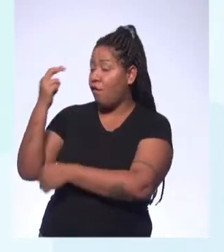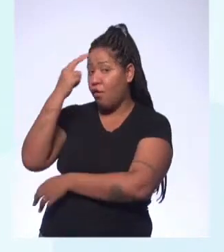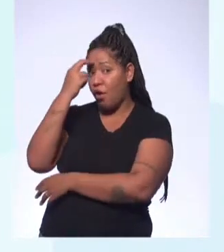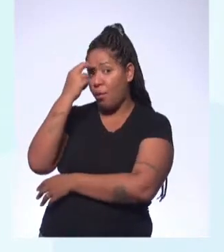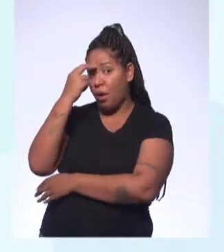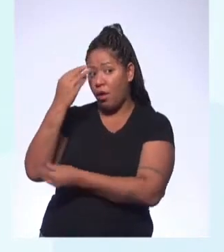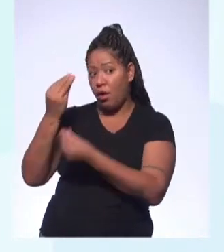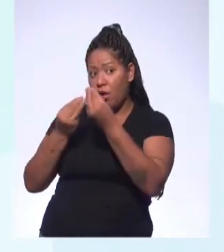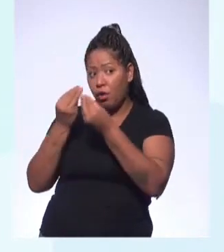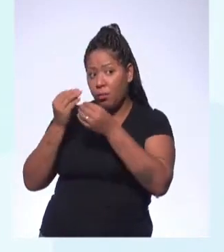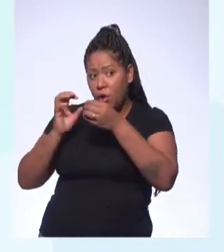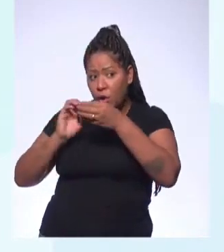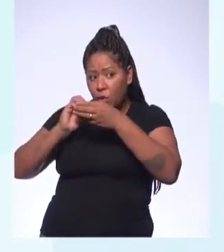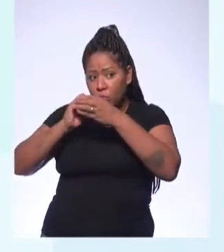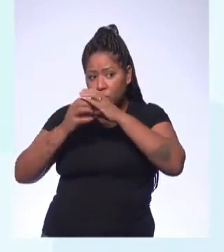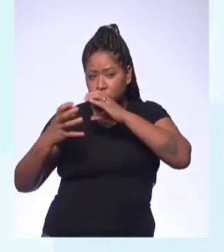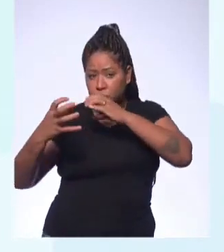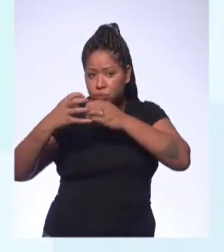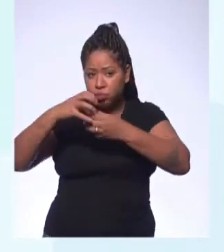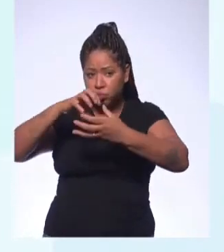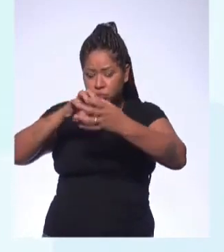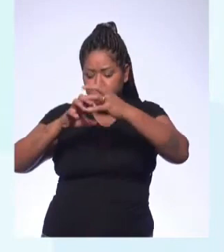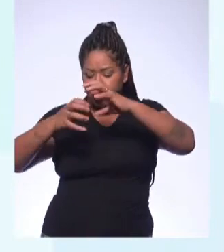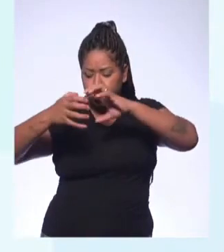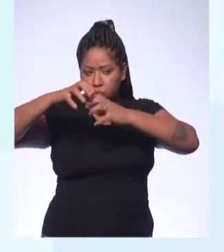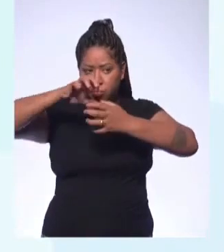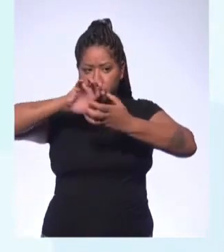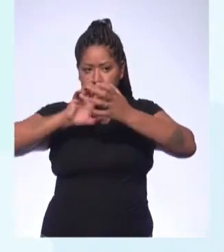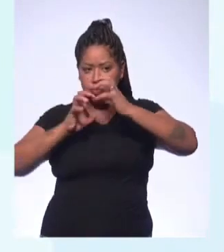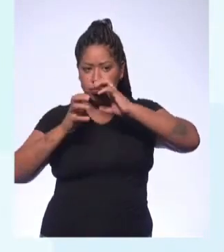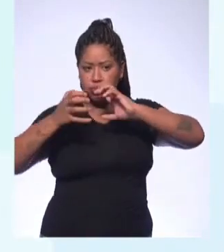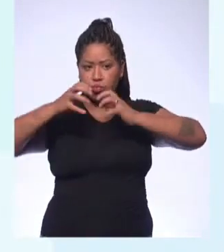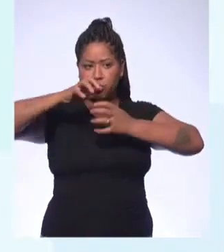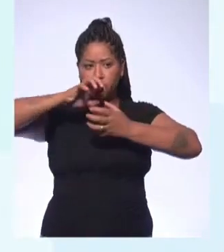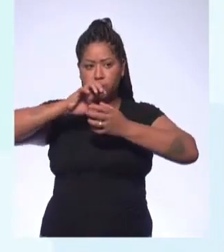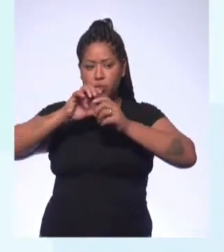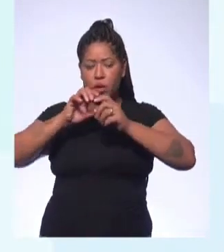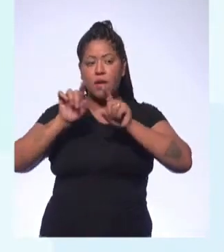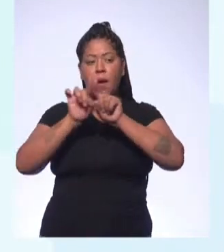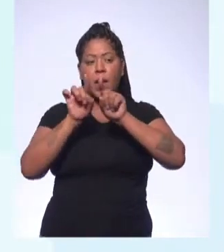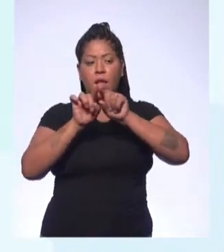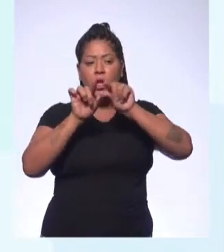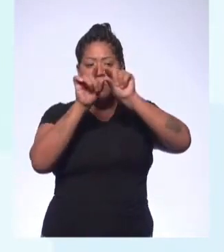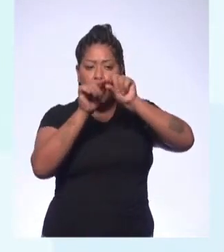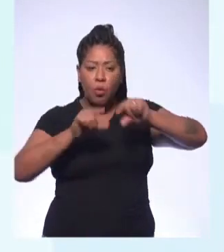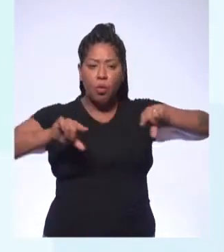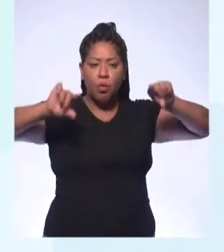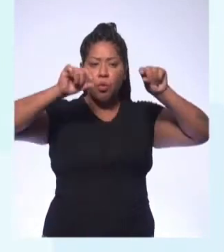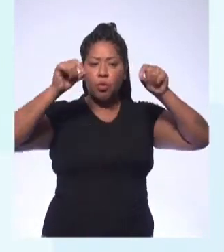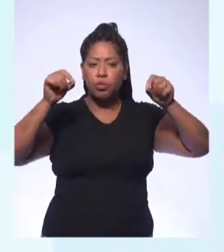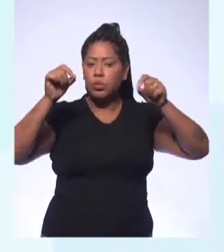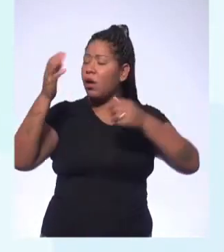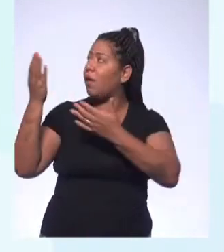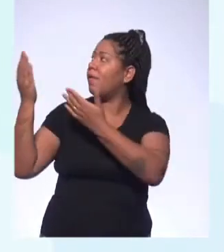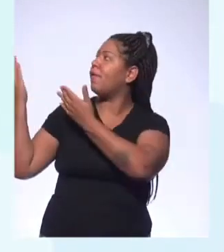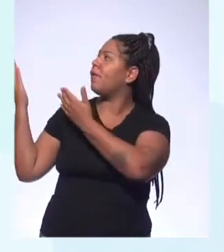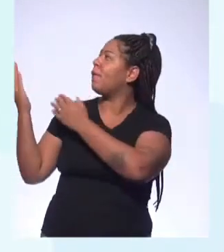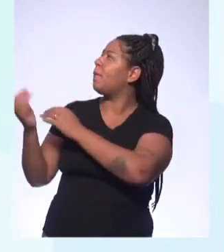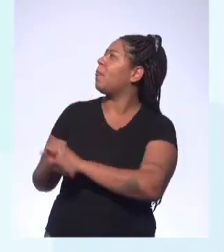se junta. Estrepto, né, quando forma essa tirinha. Diplo, quando são dois. Então,